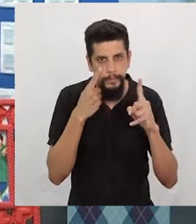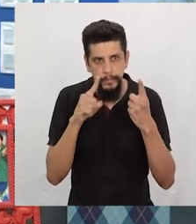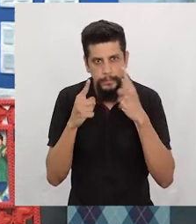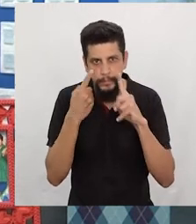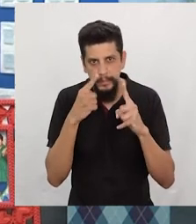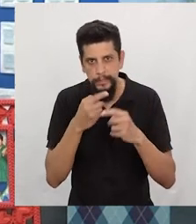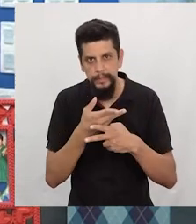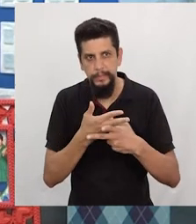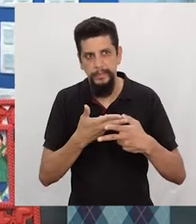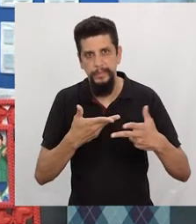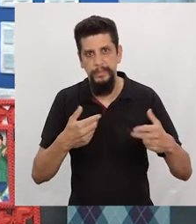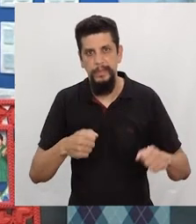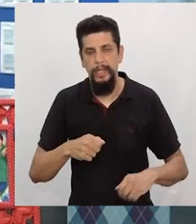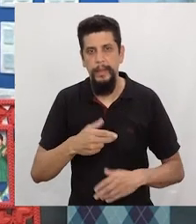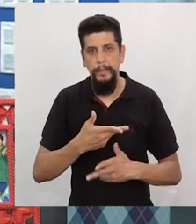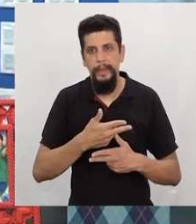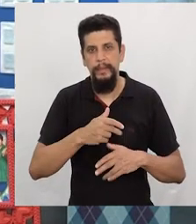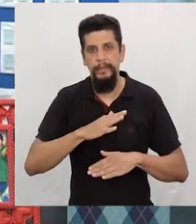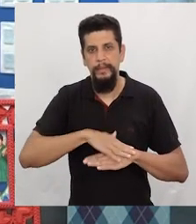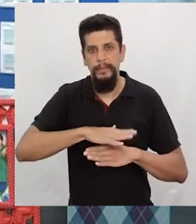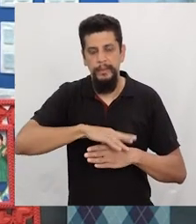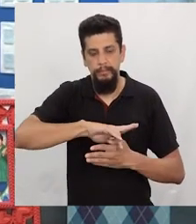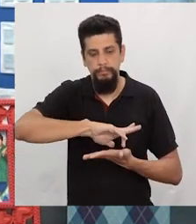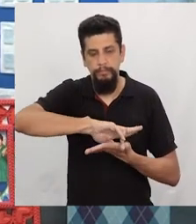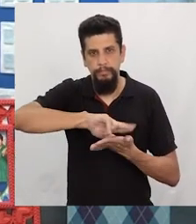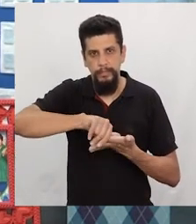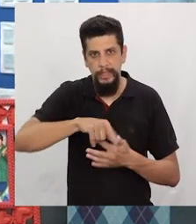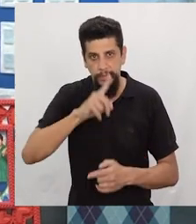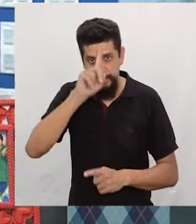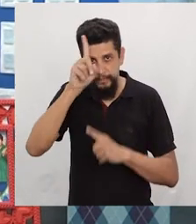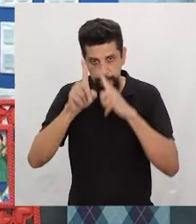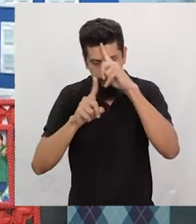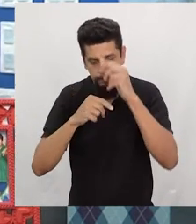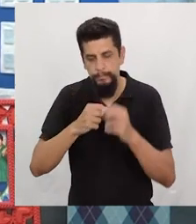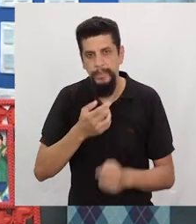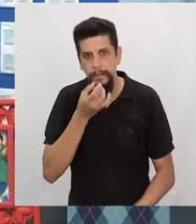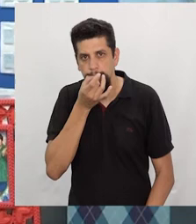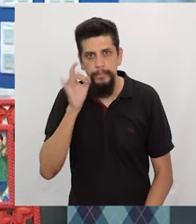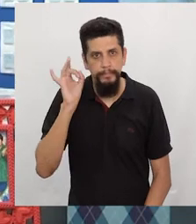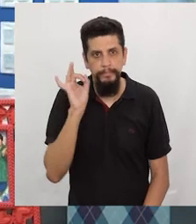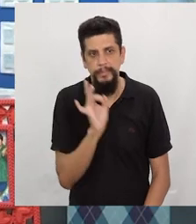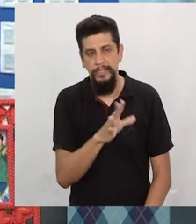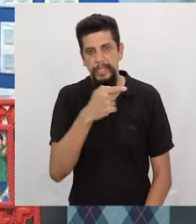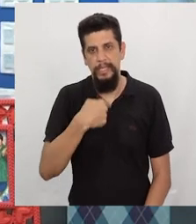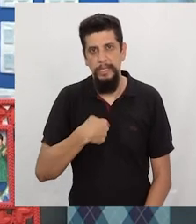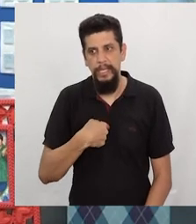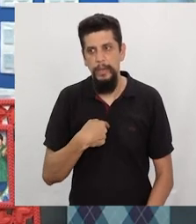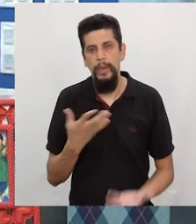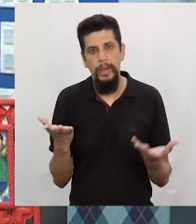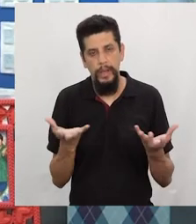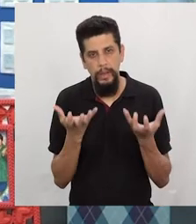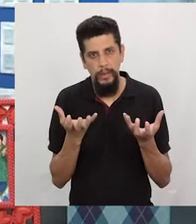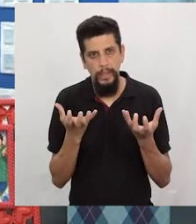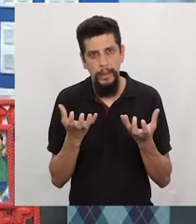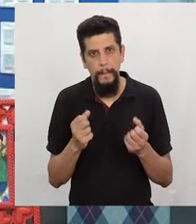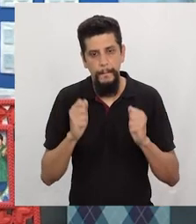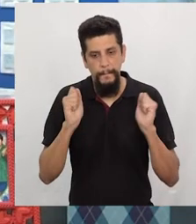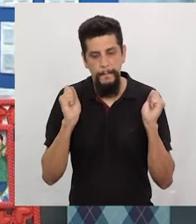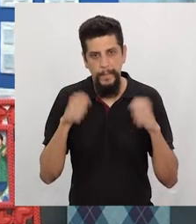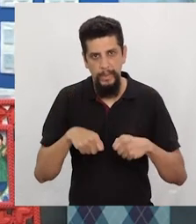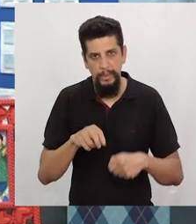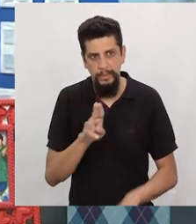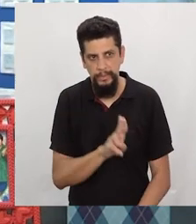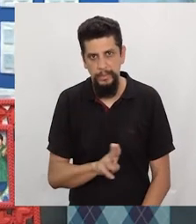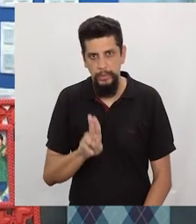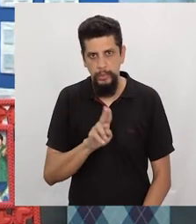identificador de bafos e muitas outras invenções incríveis que eu agora poderia